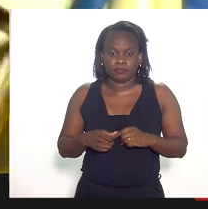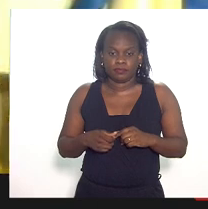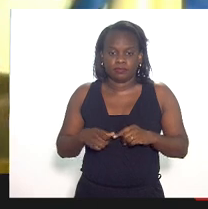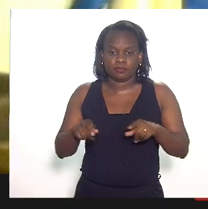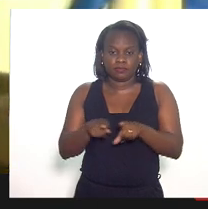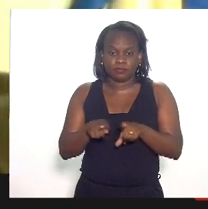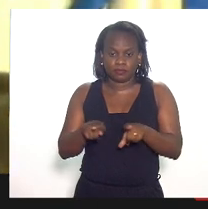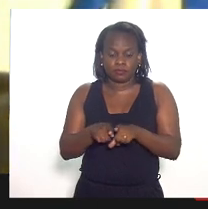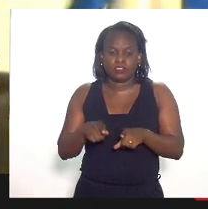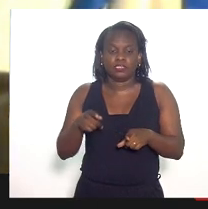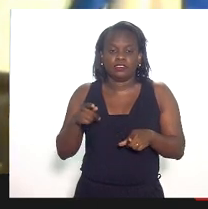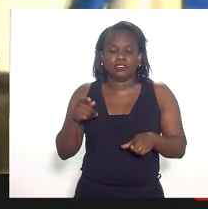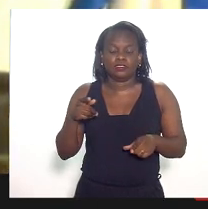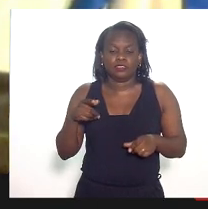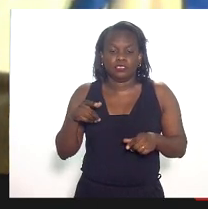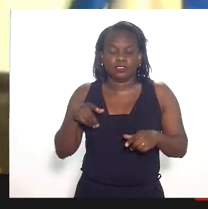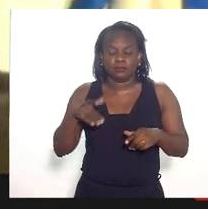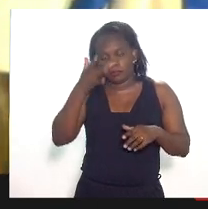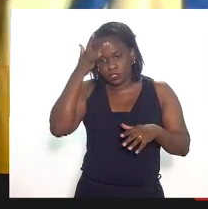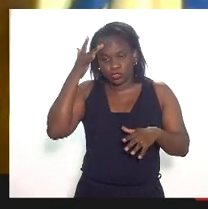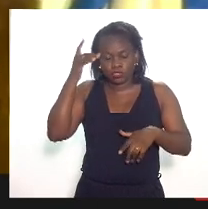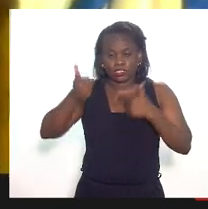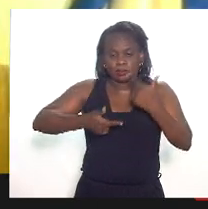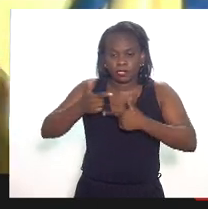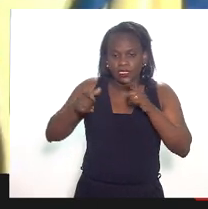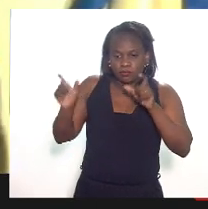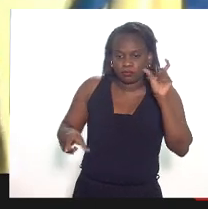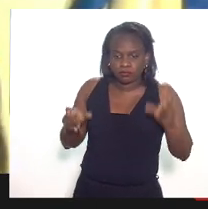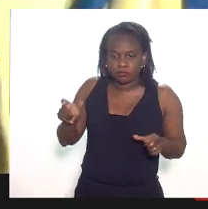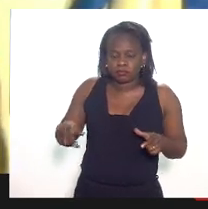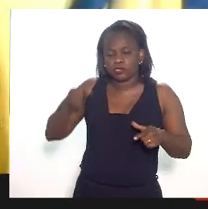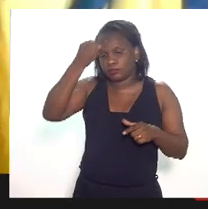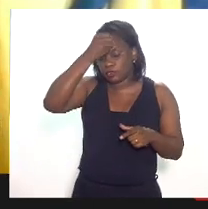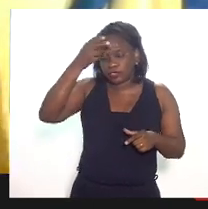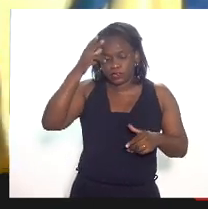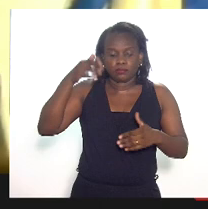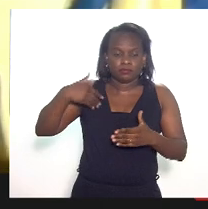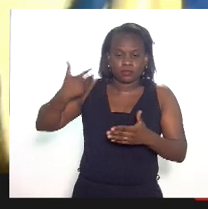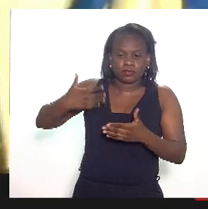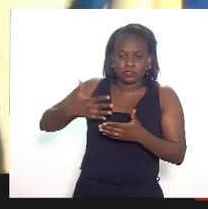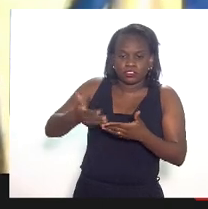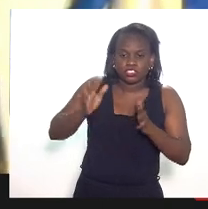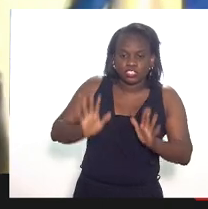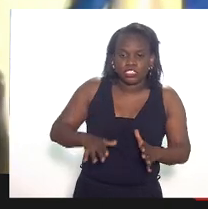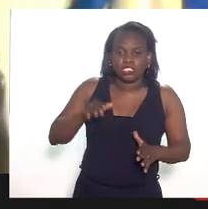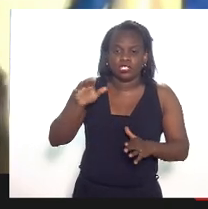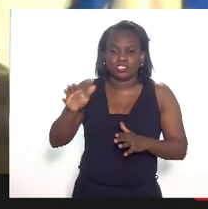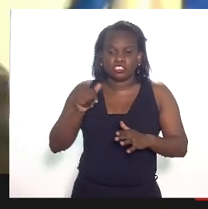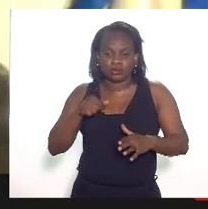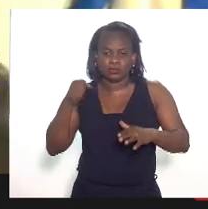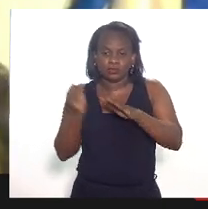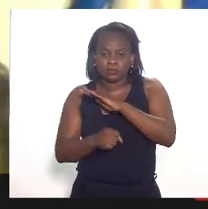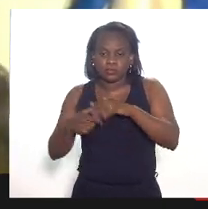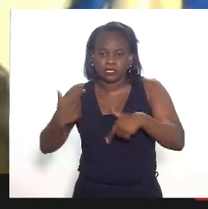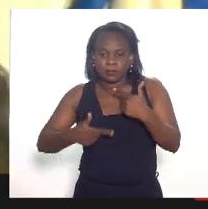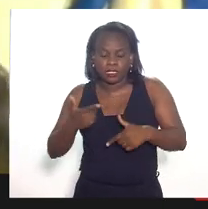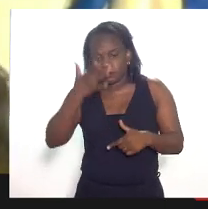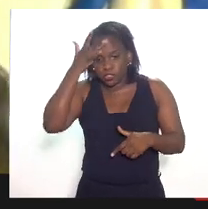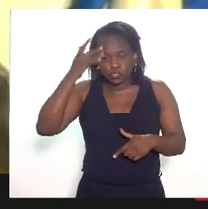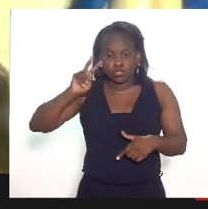E em relação aos recursos humanos, né, o município, ao longo do ano, já contratou 2.200 profissionais novos